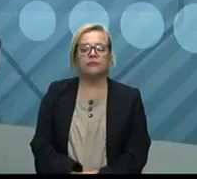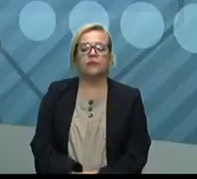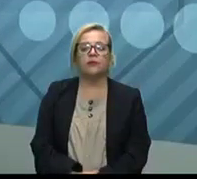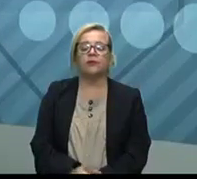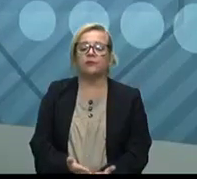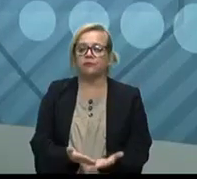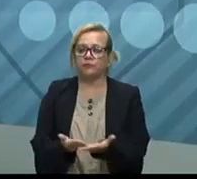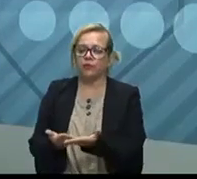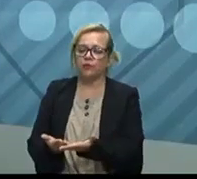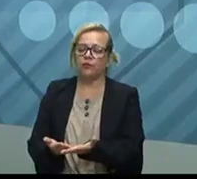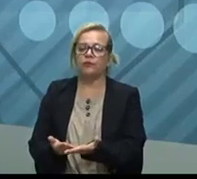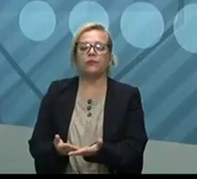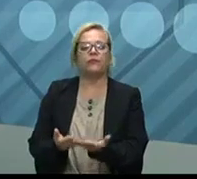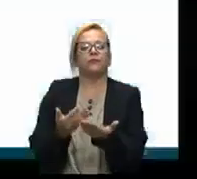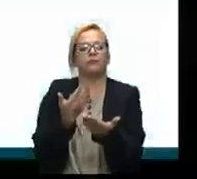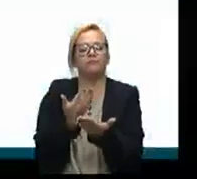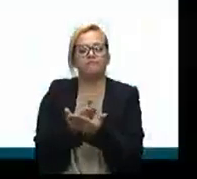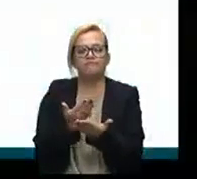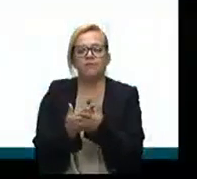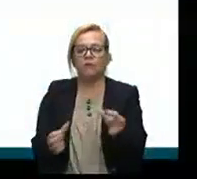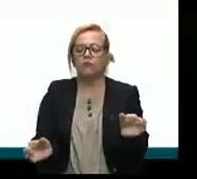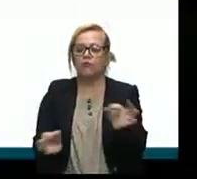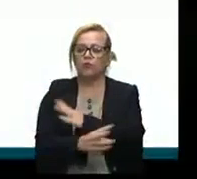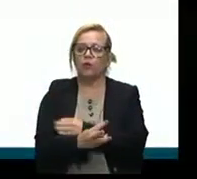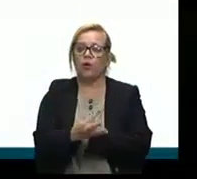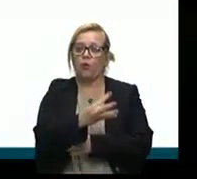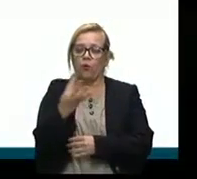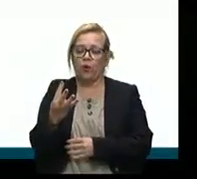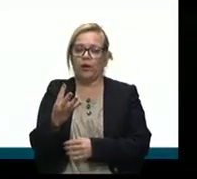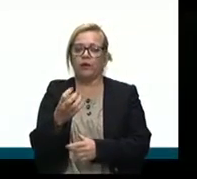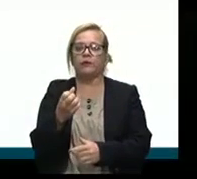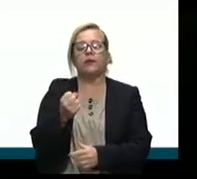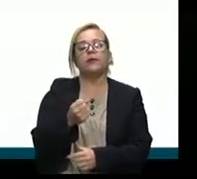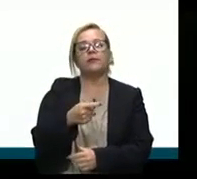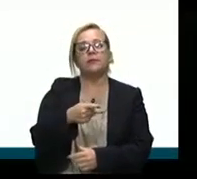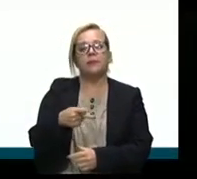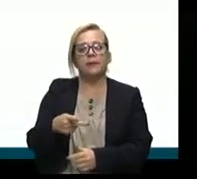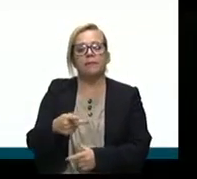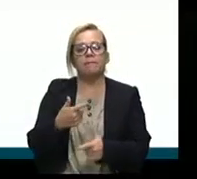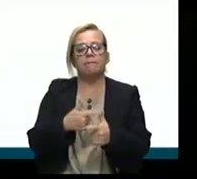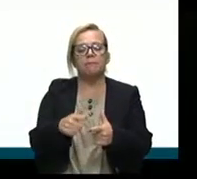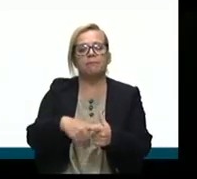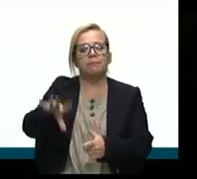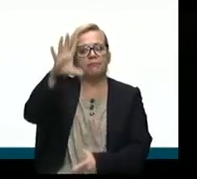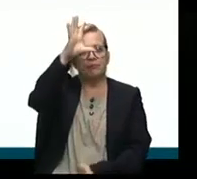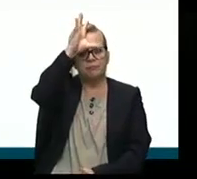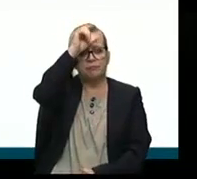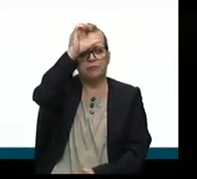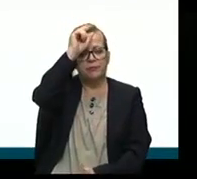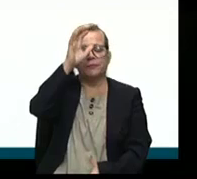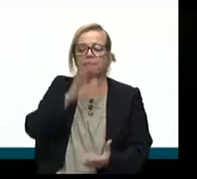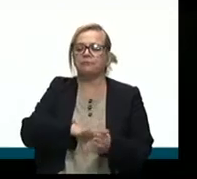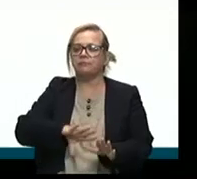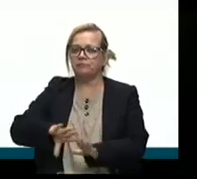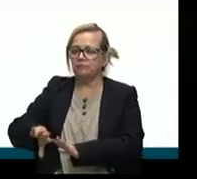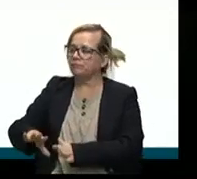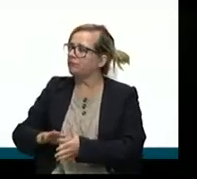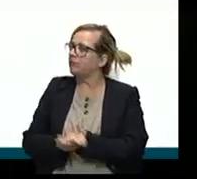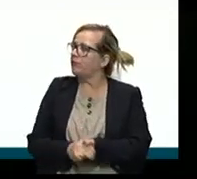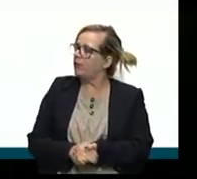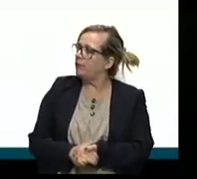Acompanhe no quadro a quarta situação problema. É possível estabelecer um intervalo de confiança